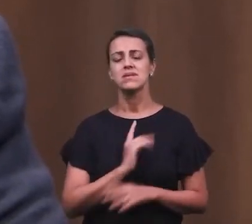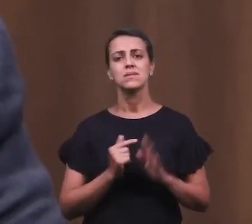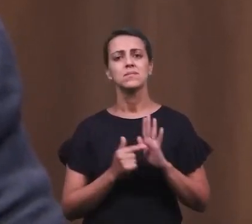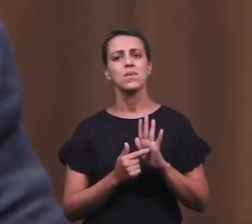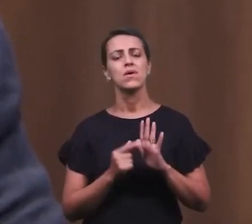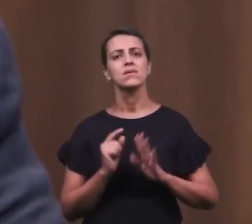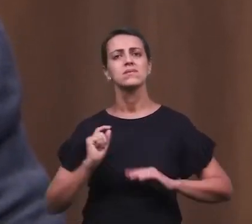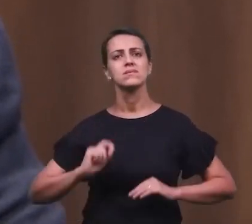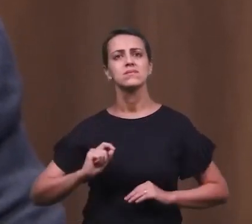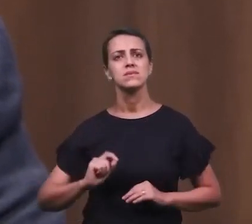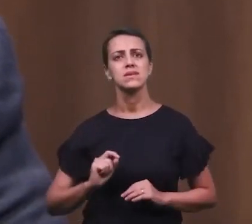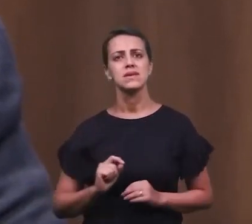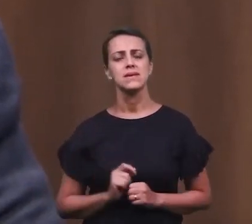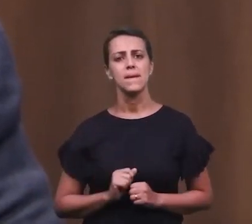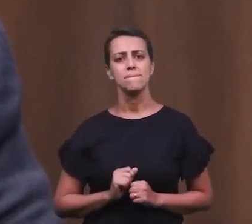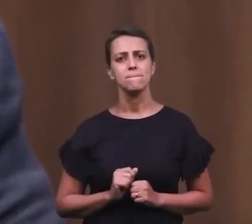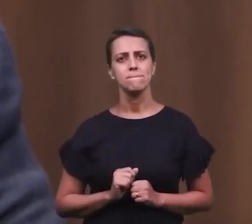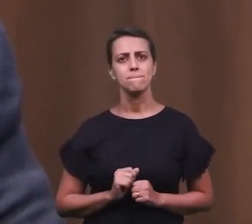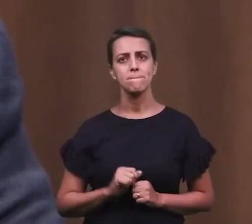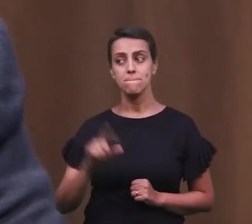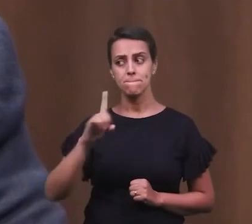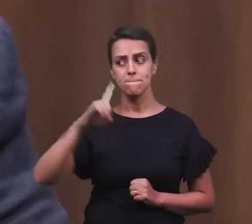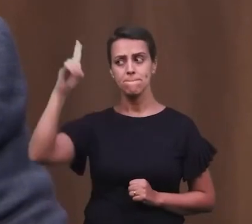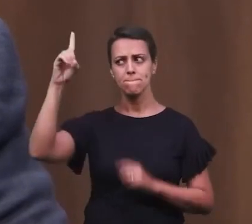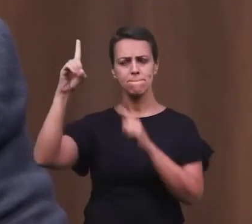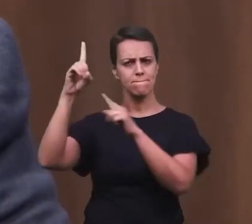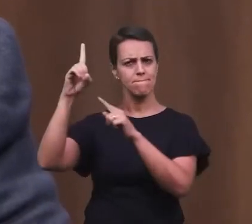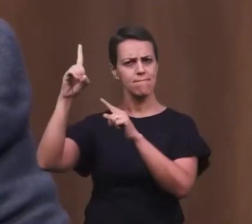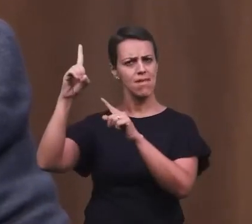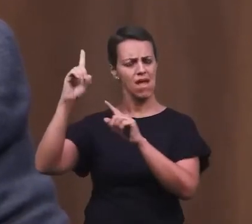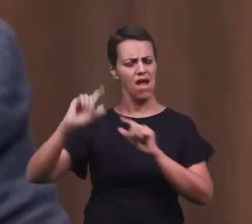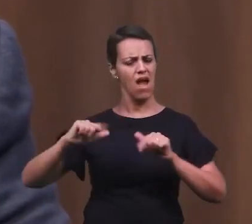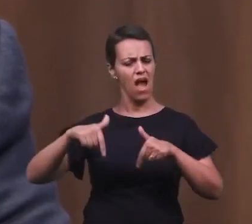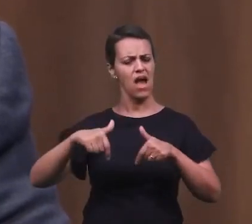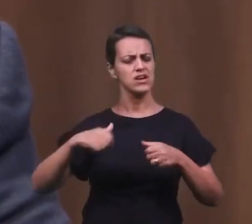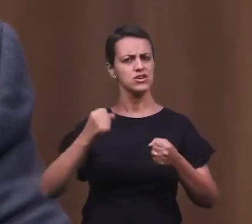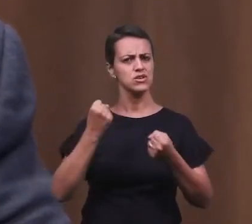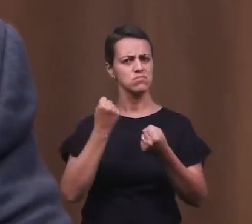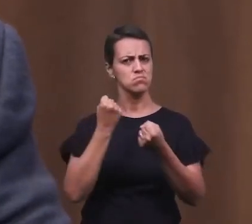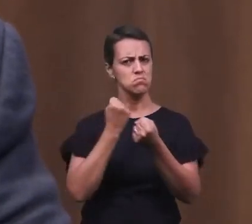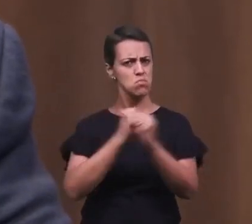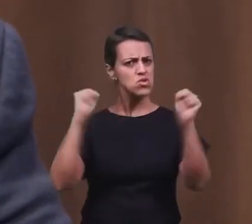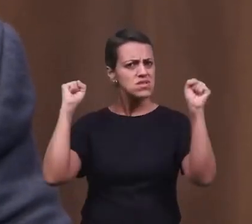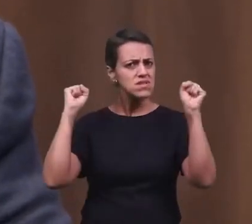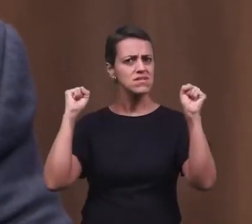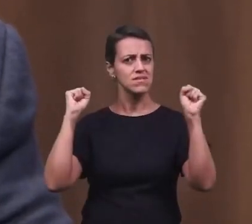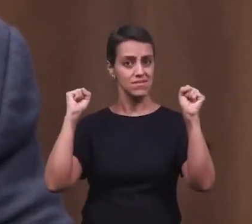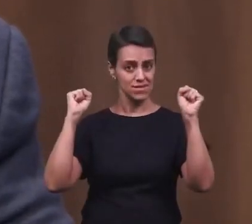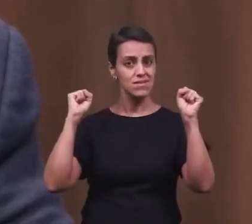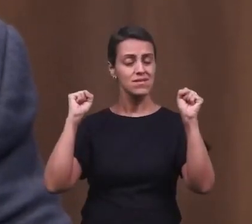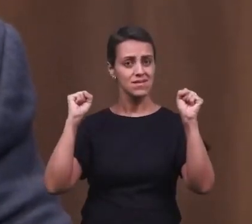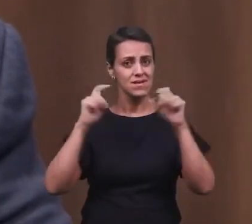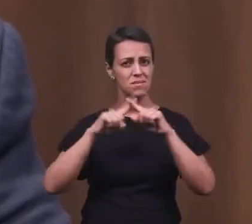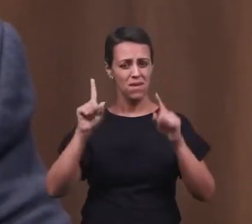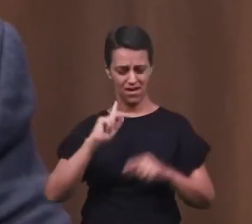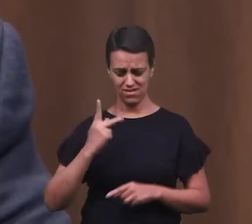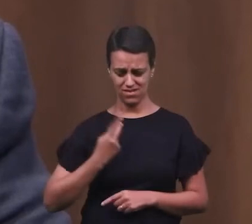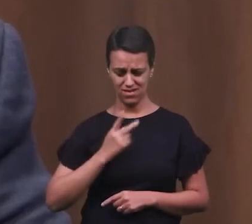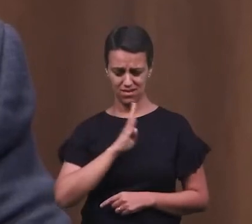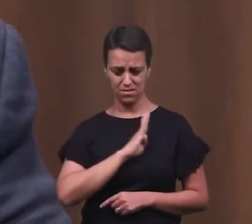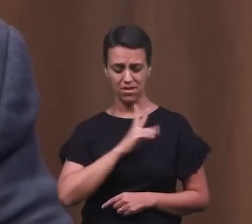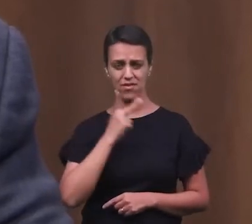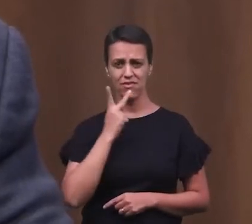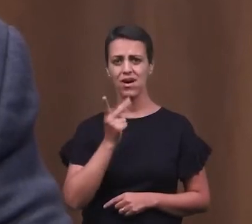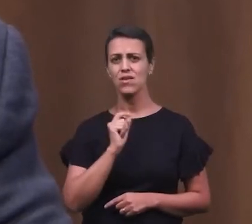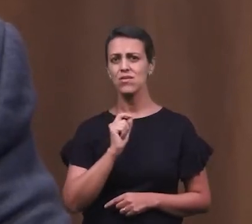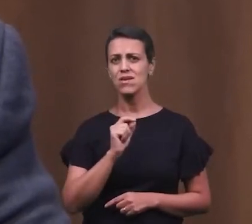seguinte, que o nosso Deus é o Deus do impossível. Mas em Hebreus fala isso, ó, é impossível aquele que um dia